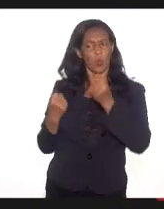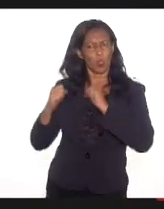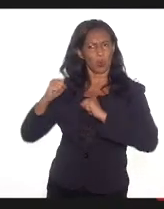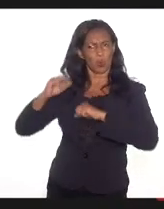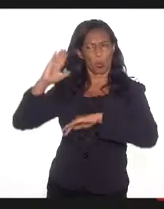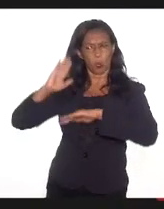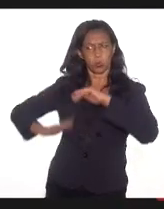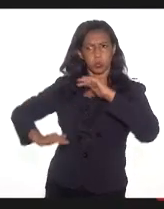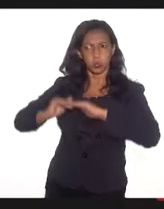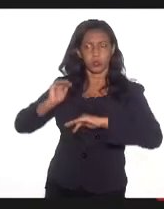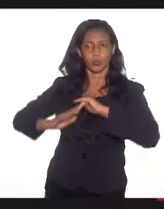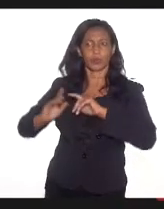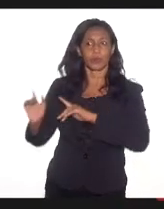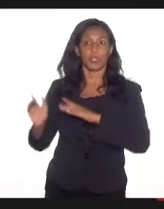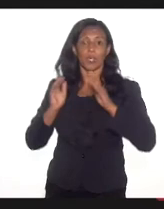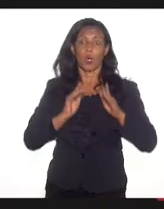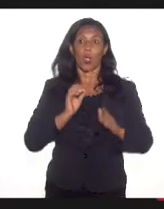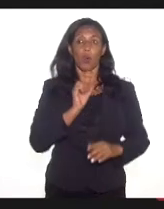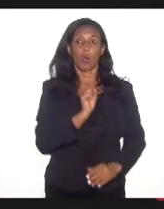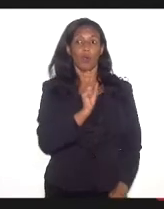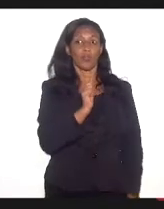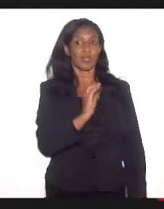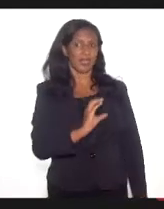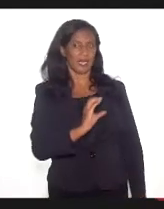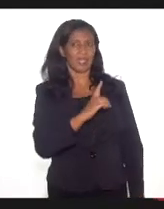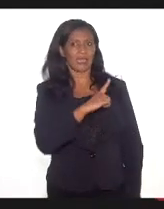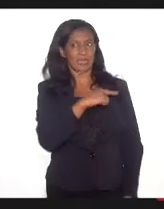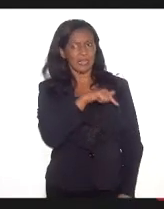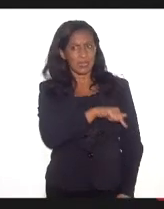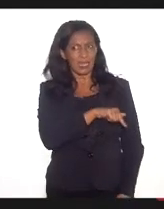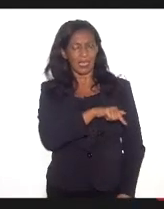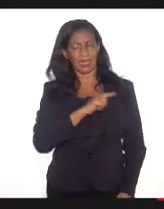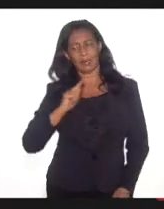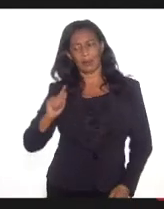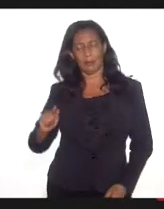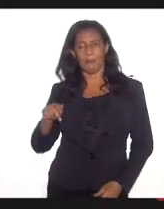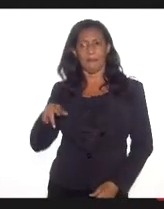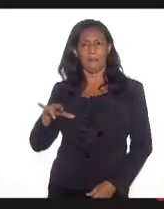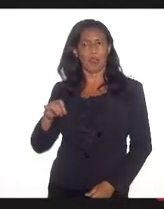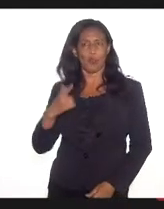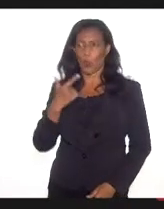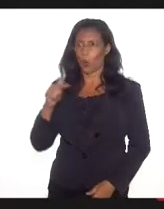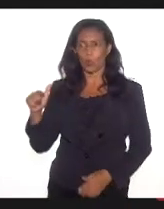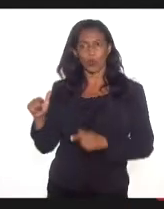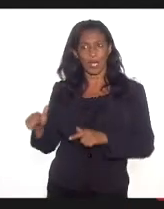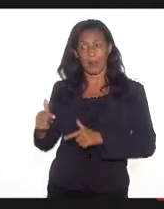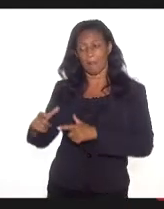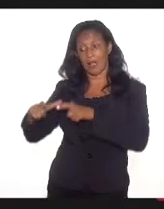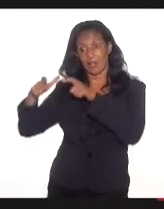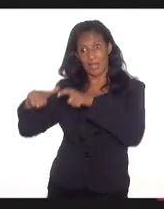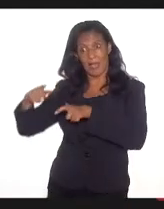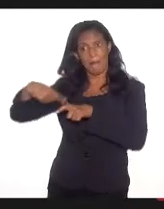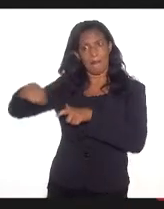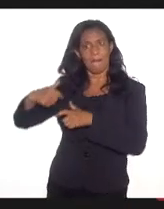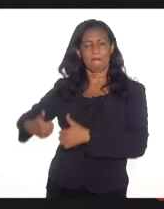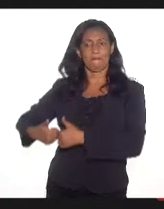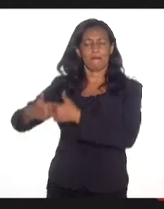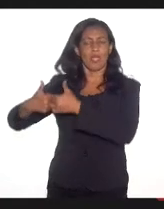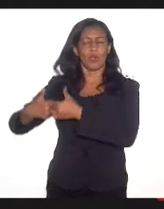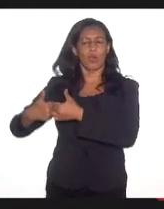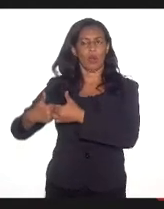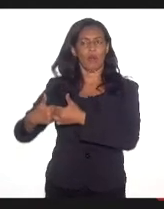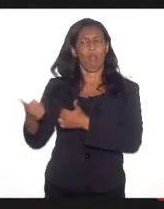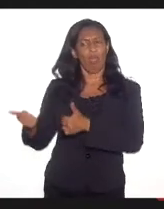potente como por exemplo Santa Catarina tem mas mesmo assim aparece numa situação melhor então esse eu acho que é outro